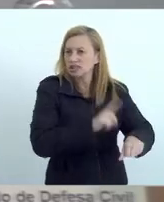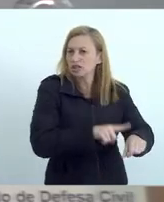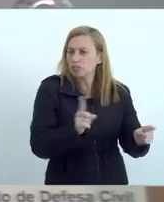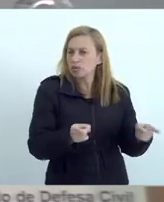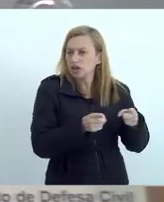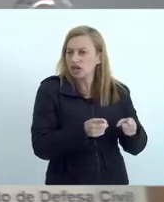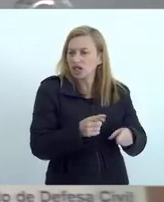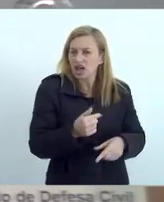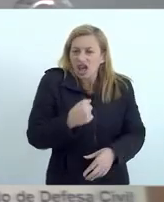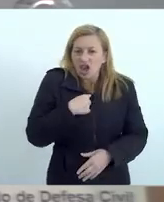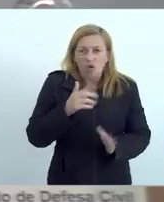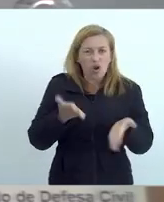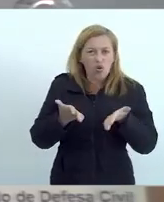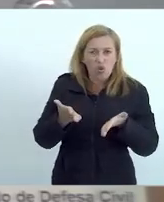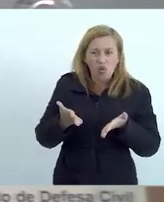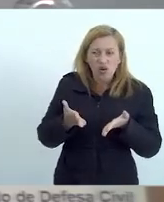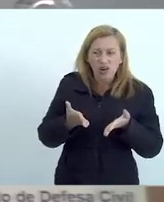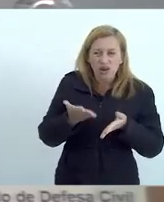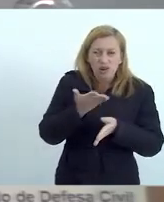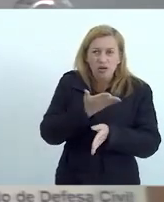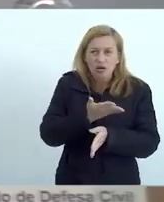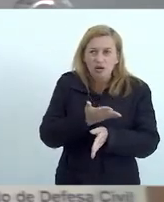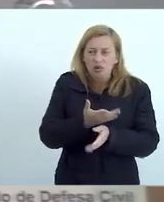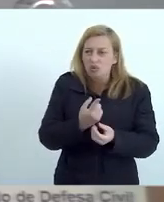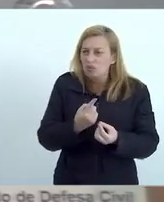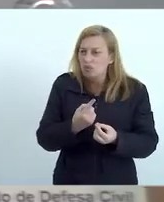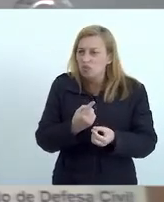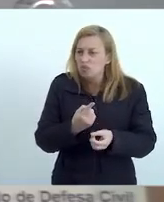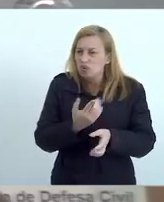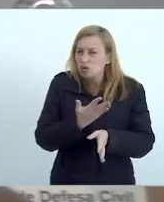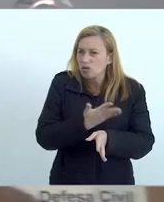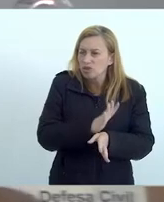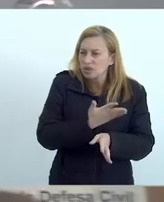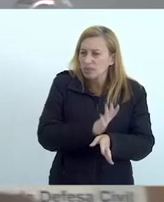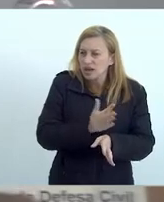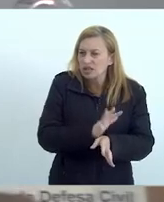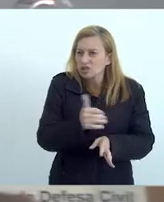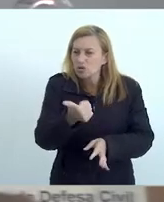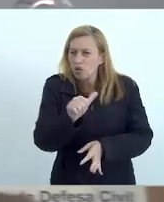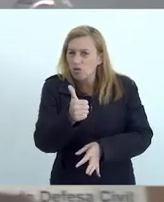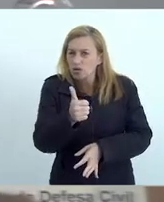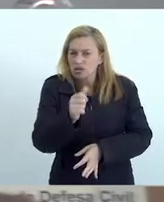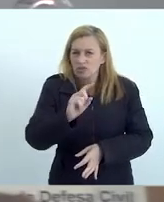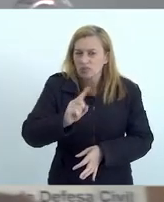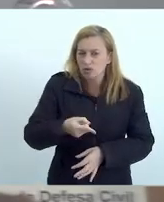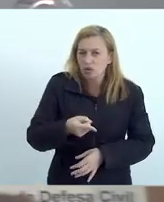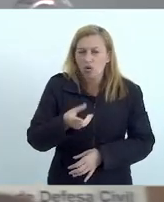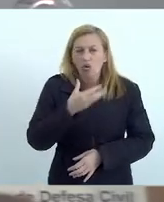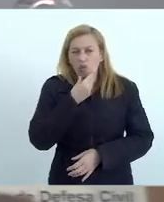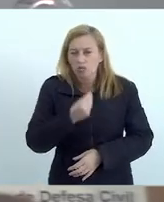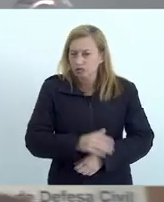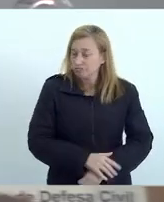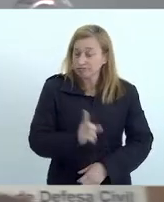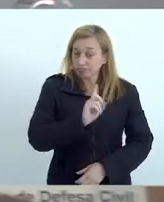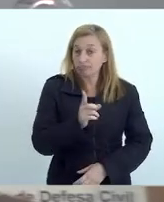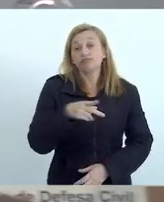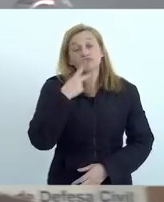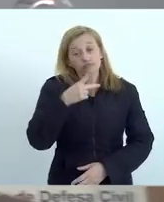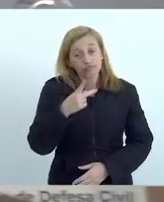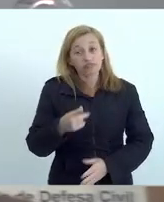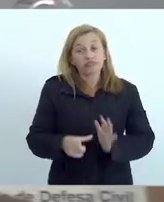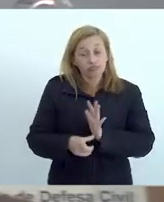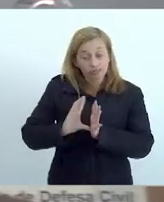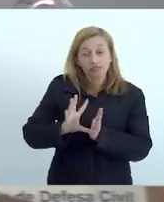não sou eu agora que não vou botar em prática com défice de 11 mil homens bom então o que eu falei anteriormente tá